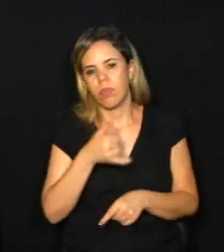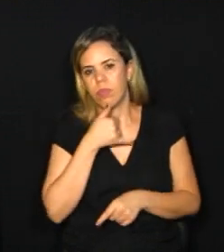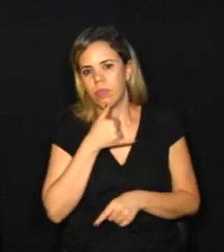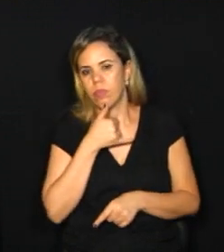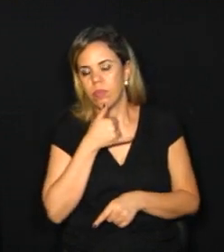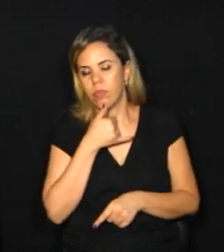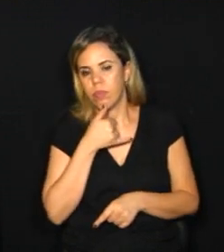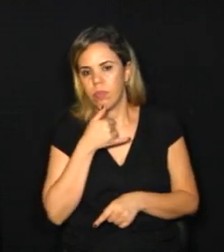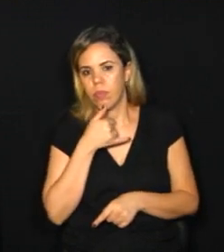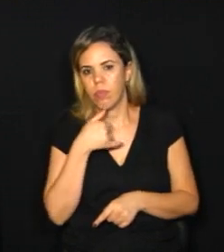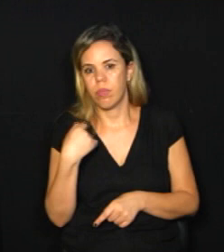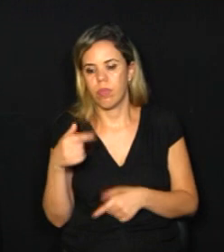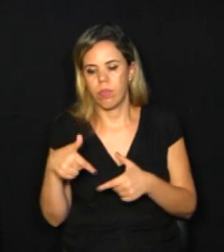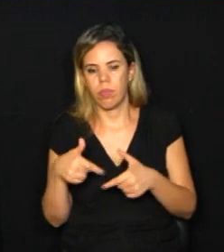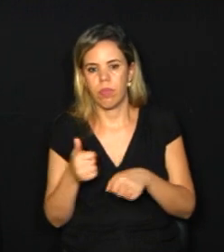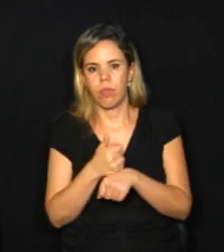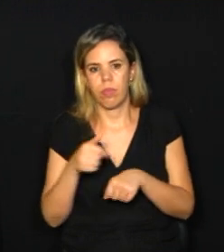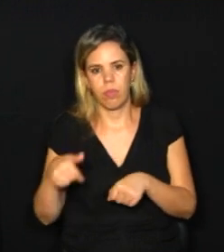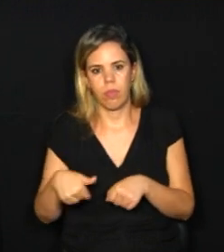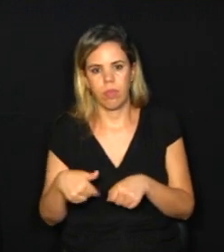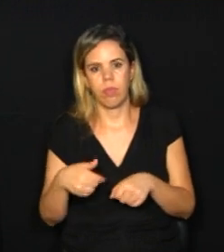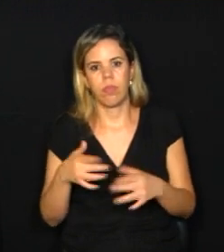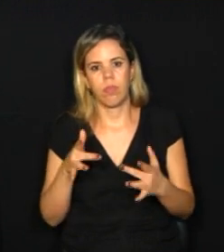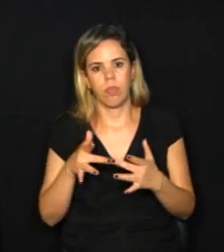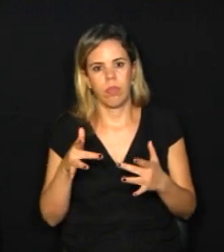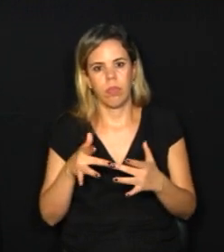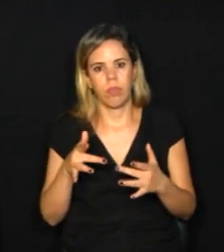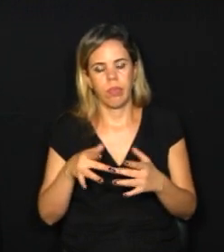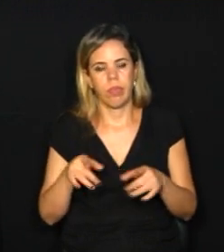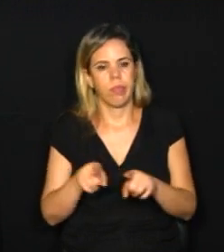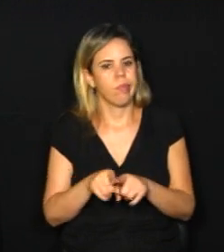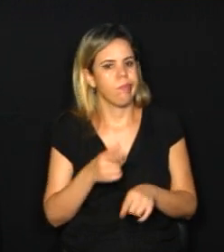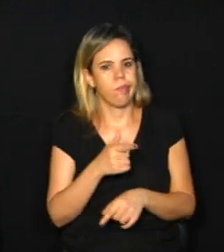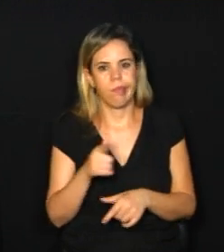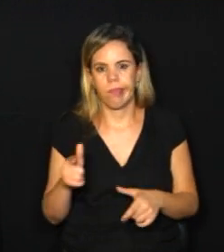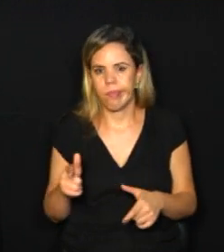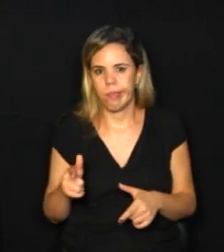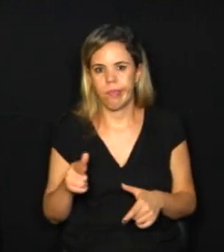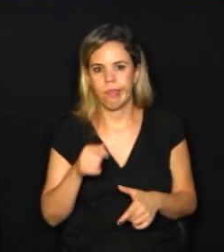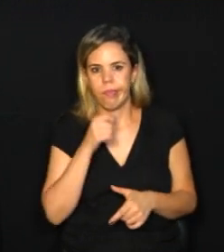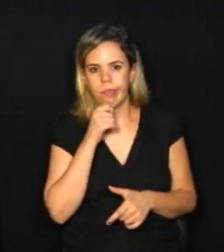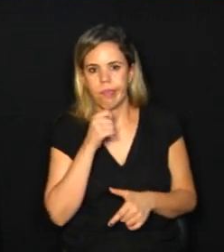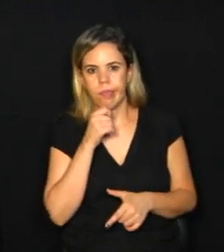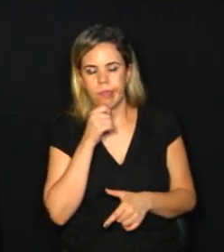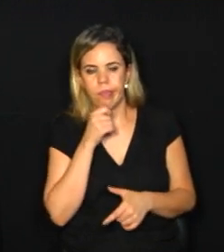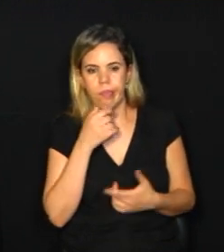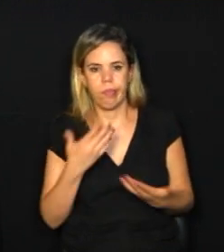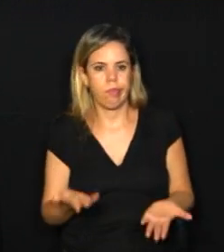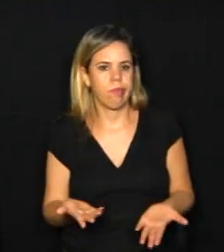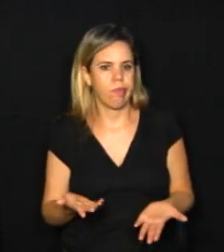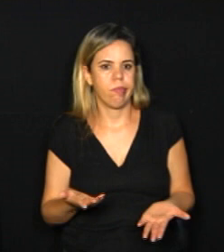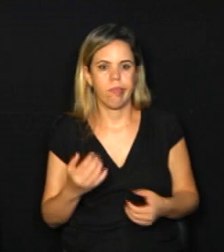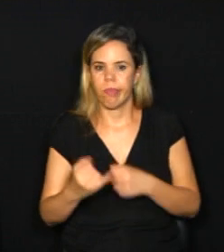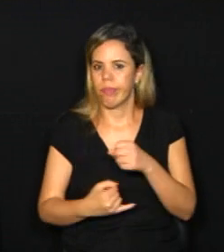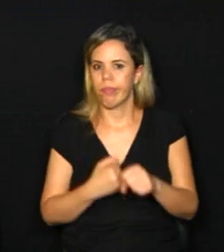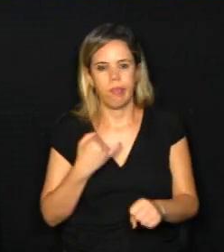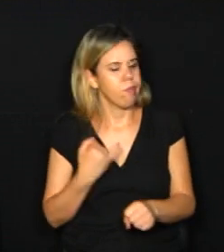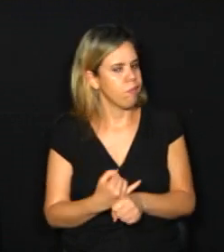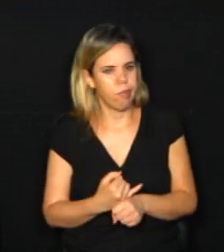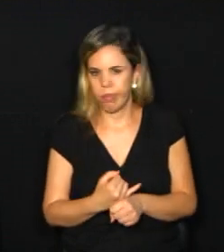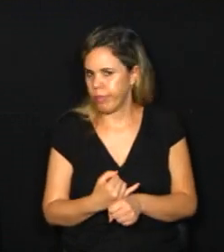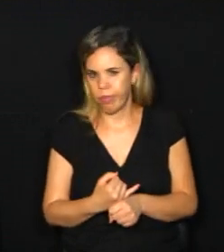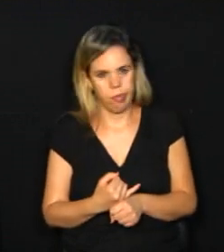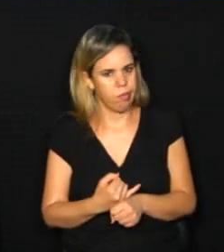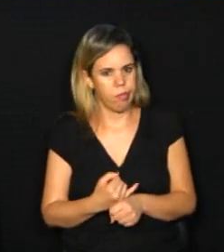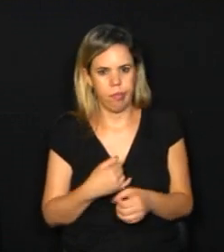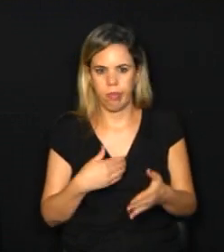equipe entrou em contato com a assessoria de imprensa e também não tivemos ainda a atualização, nem pelo site, nem por meio